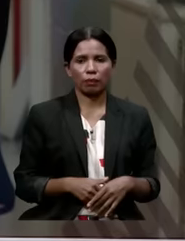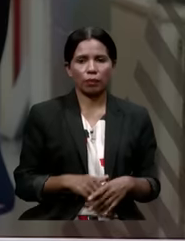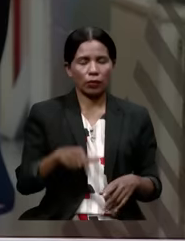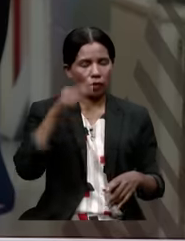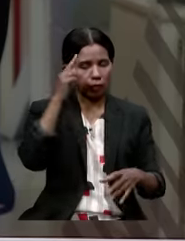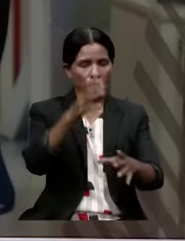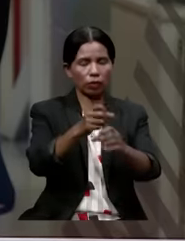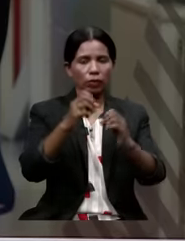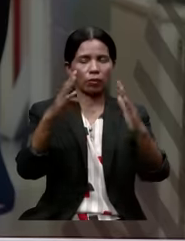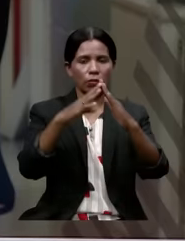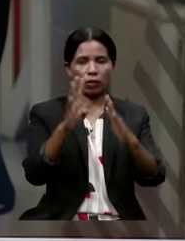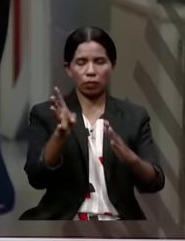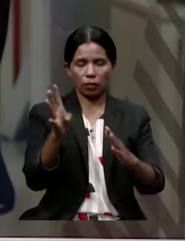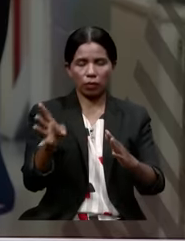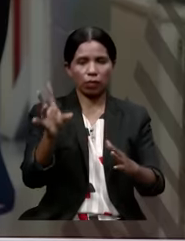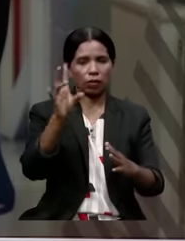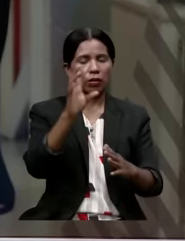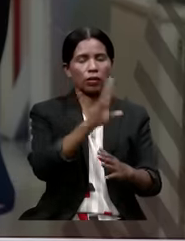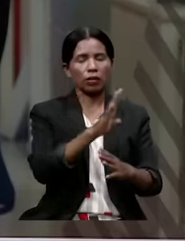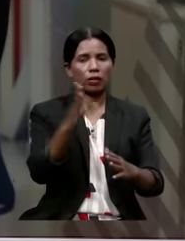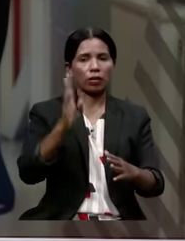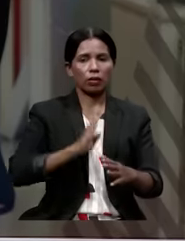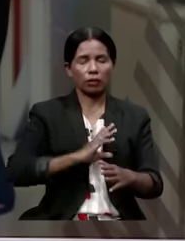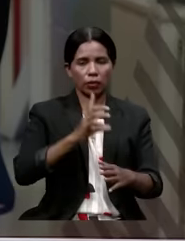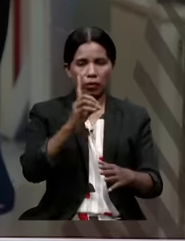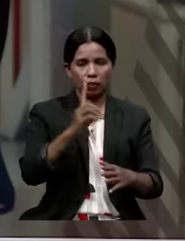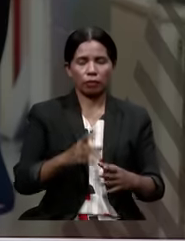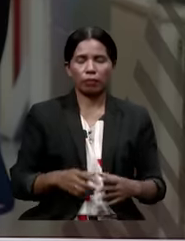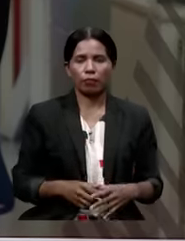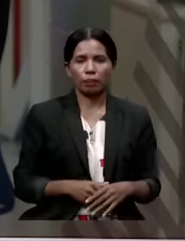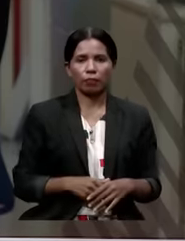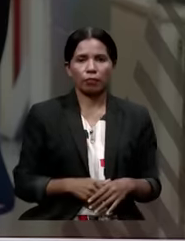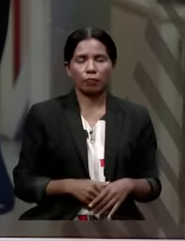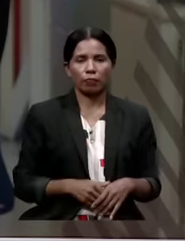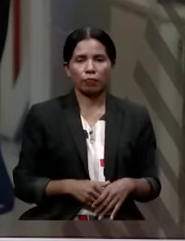Governo sobutan uma hatunul resin ia bidau Santana.